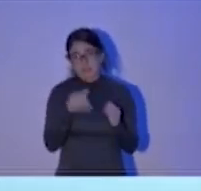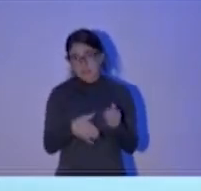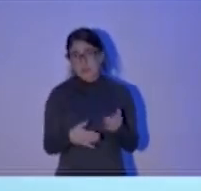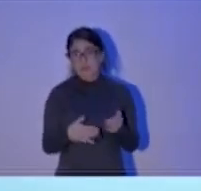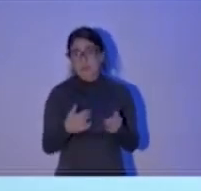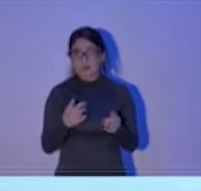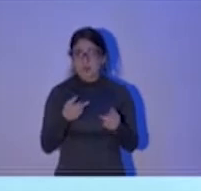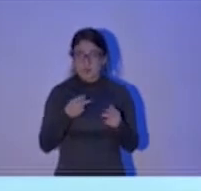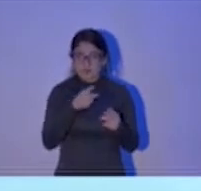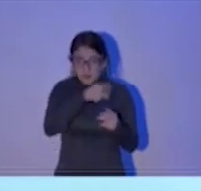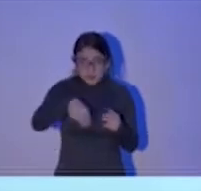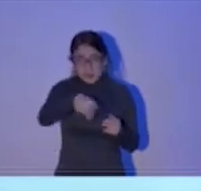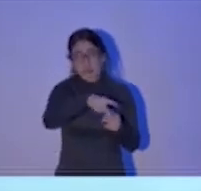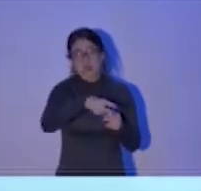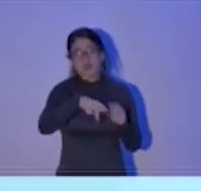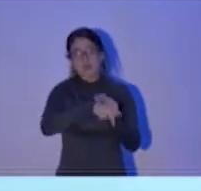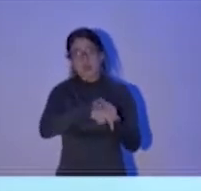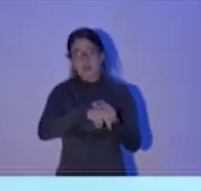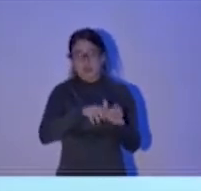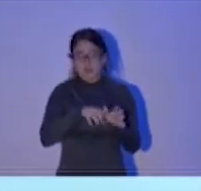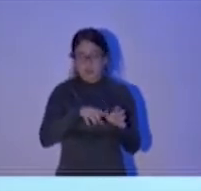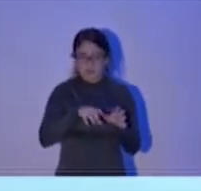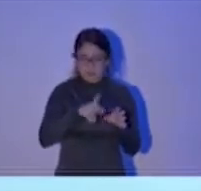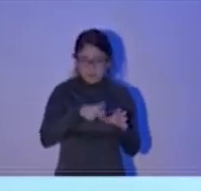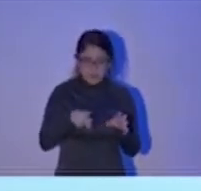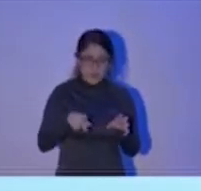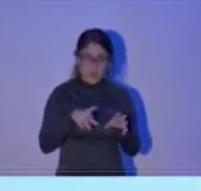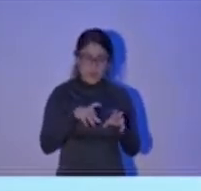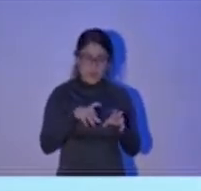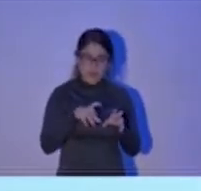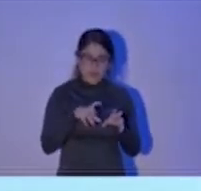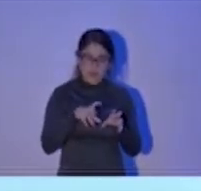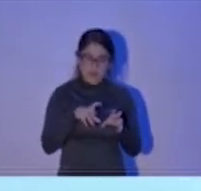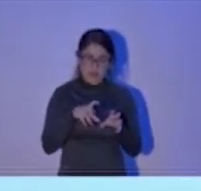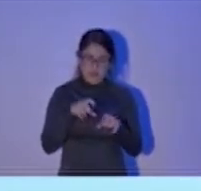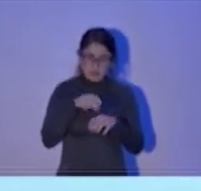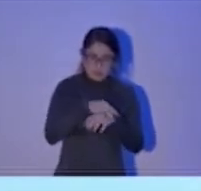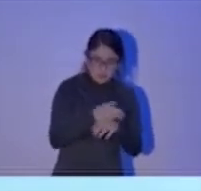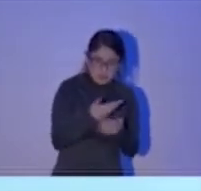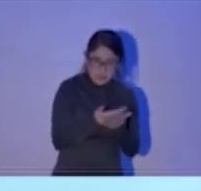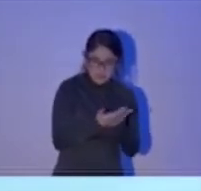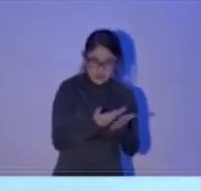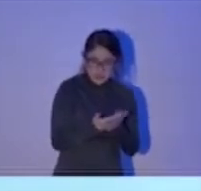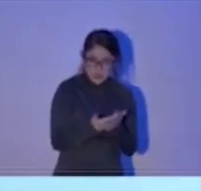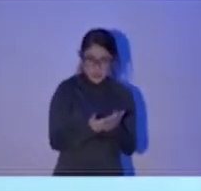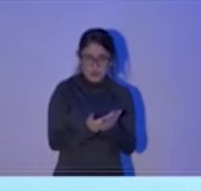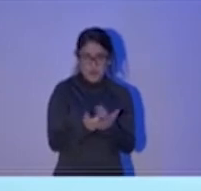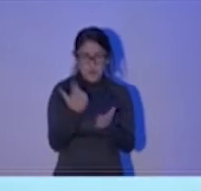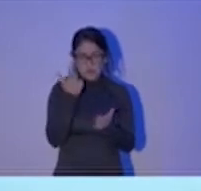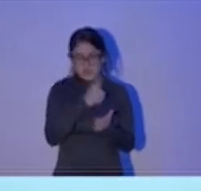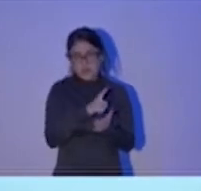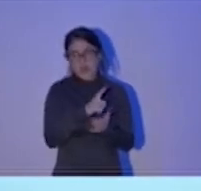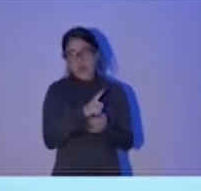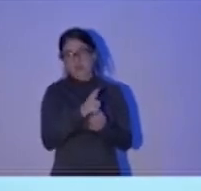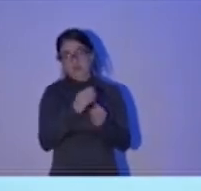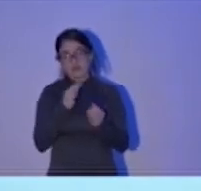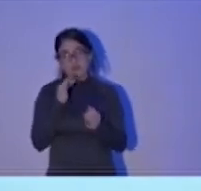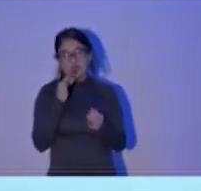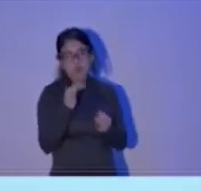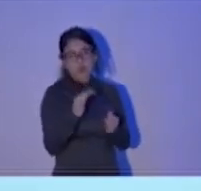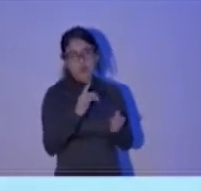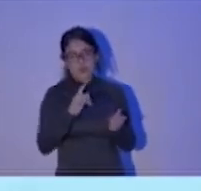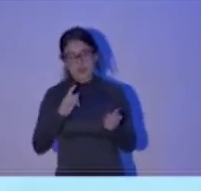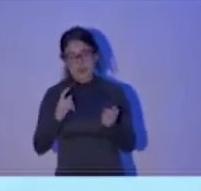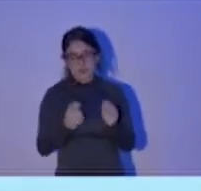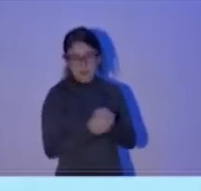para que os professores que estão efetivamente nas suas escolas já há um bom tempo possam ter condições também de se adaptar a essas